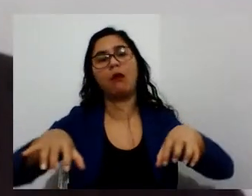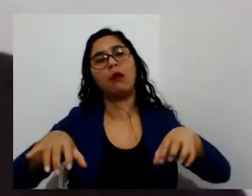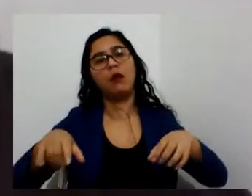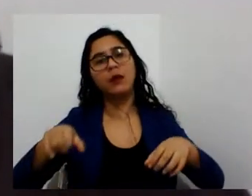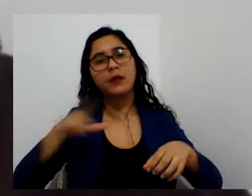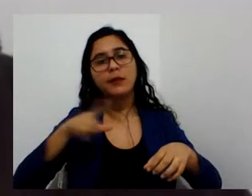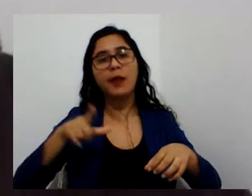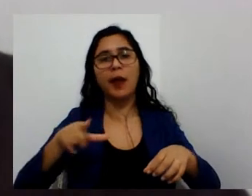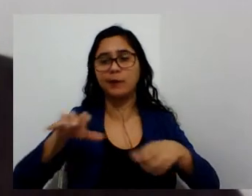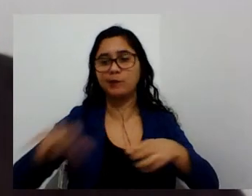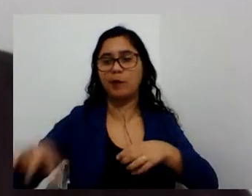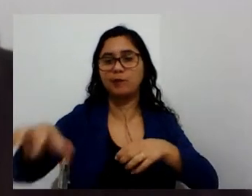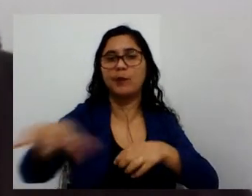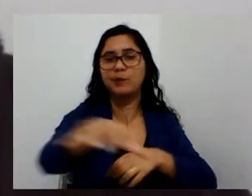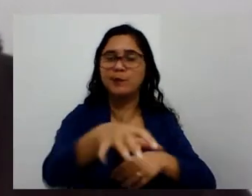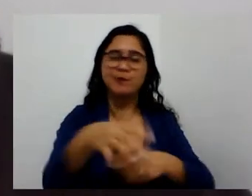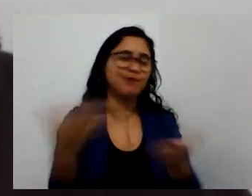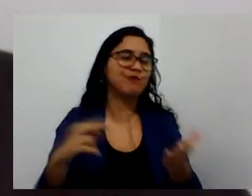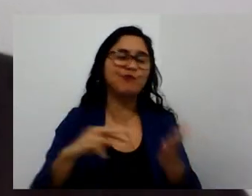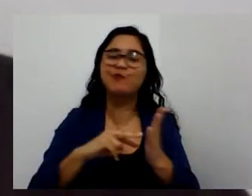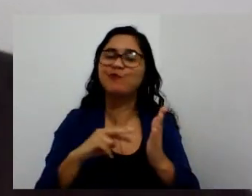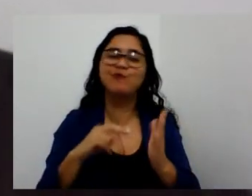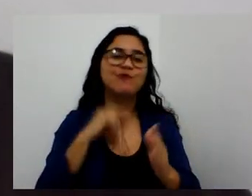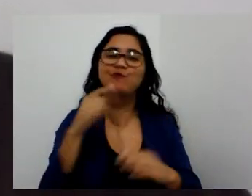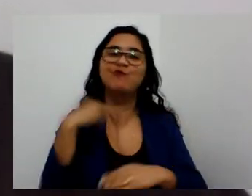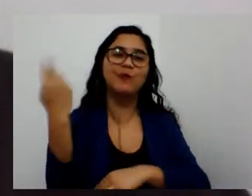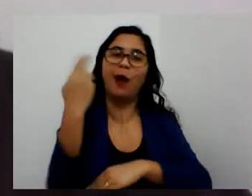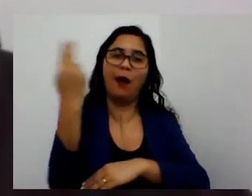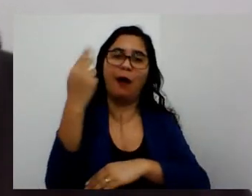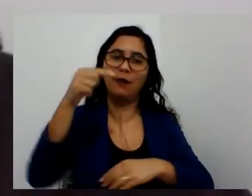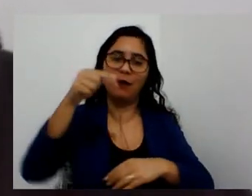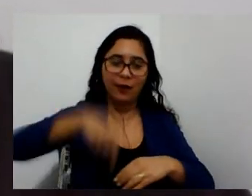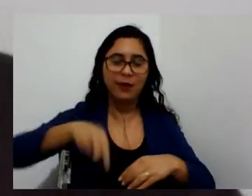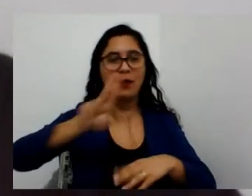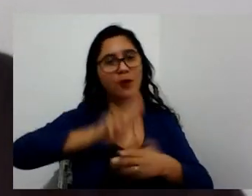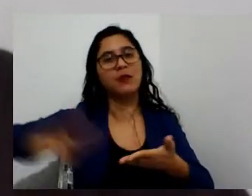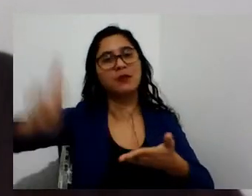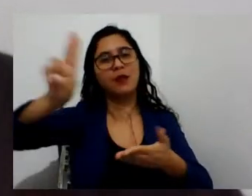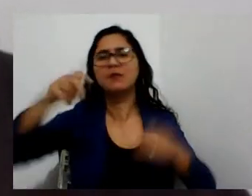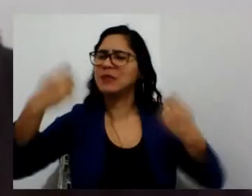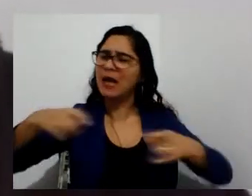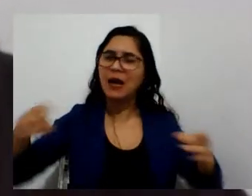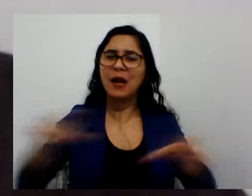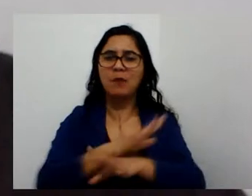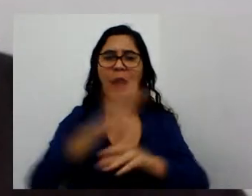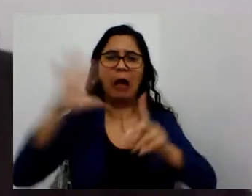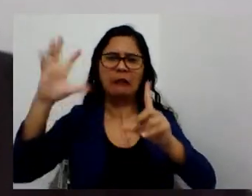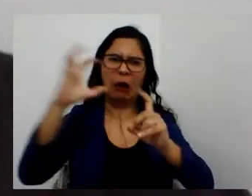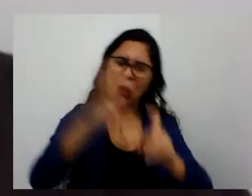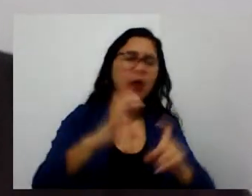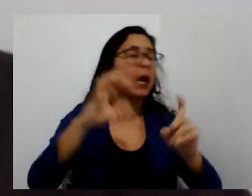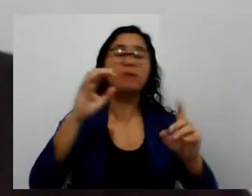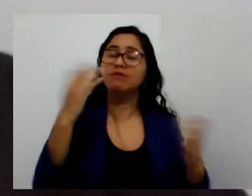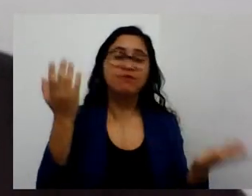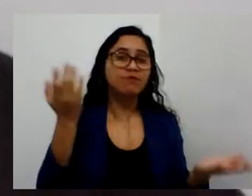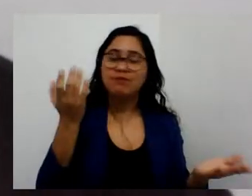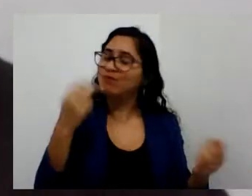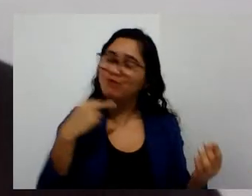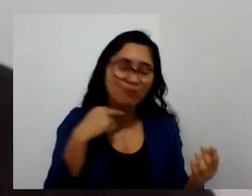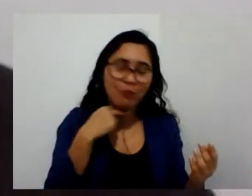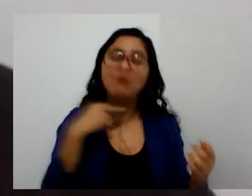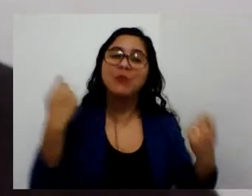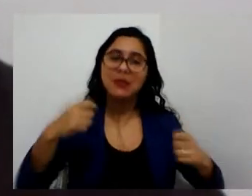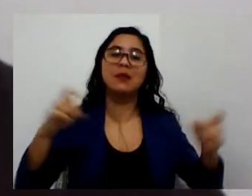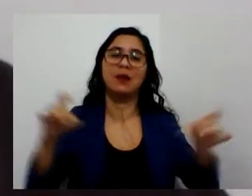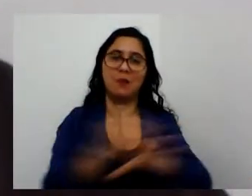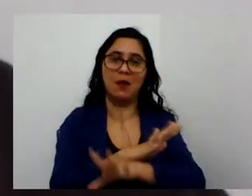4 campi. Isso não tem sentido numa universidade e na academia. Isso tem que acabar. Esse assédio absurdo tem que acabar. E nós